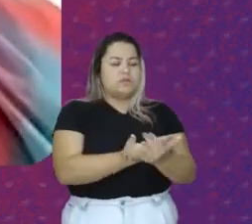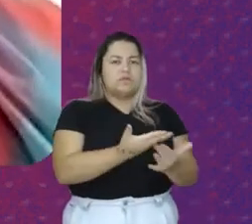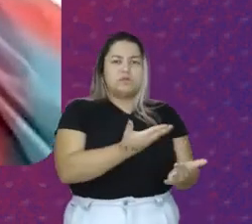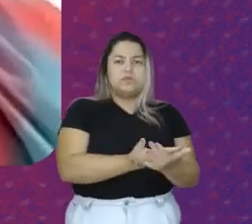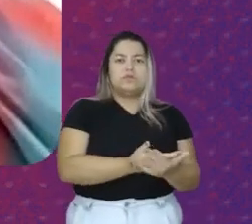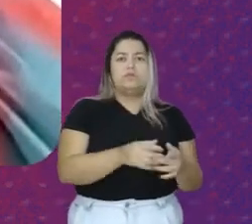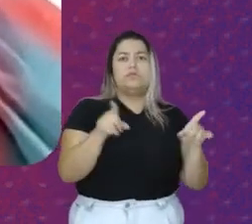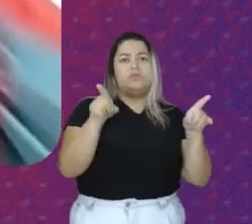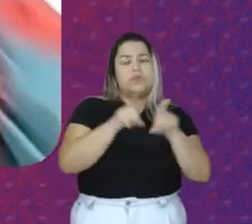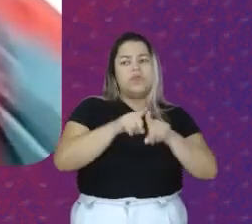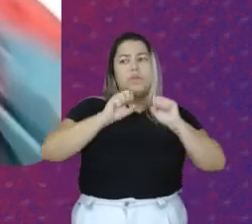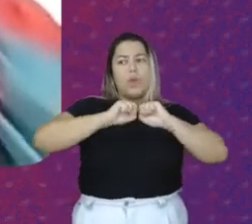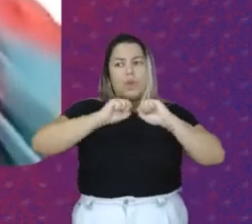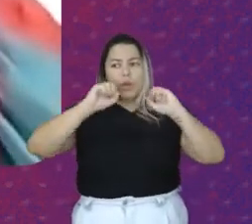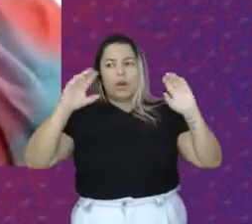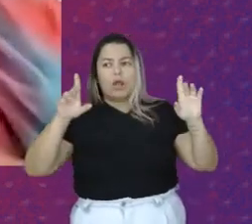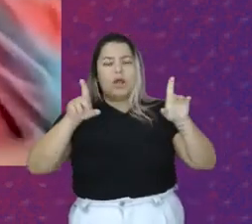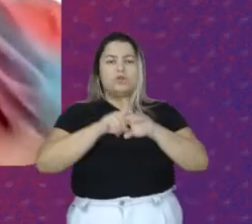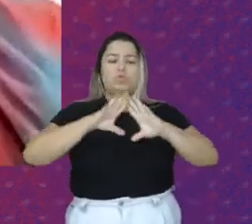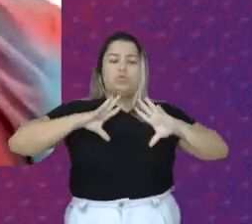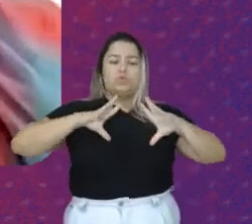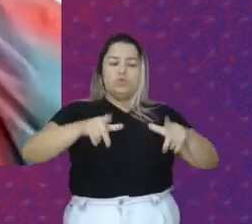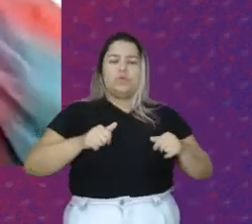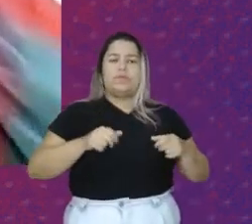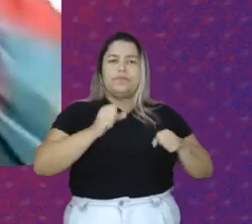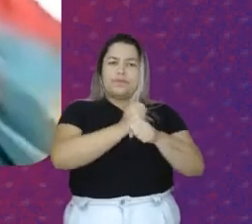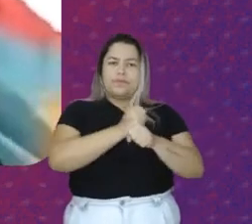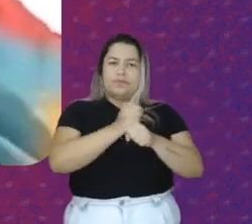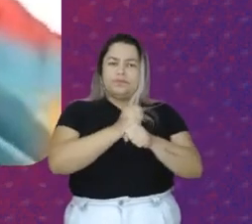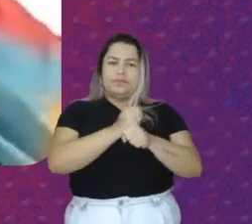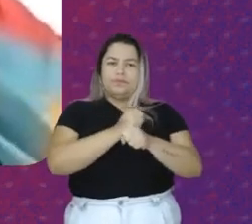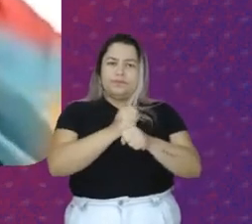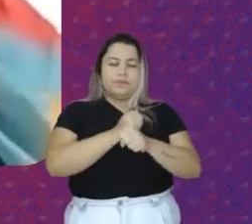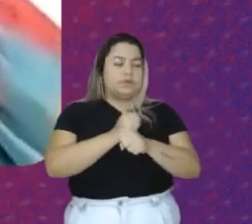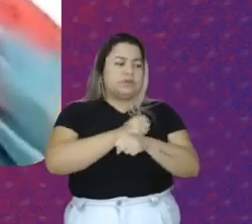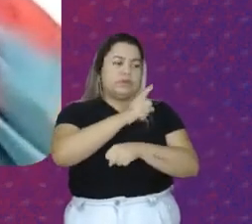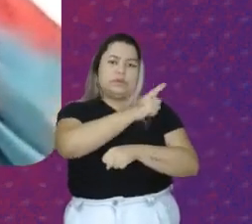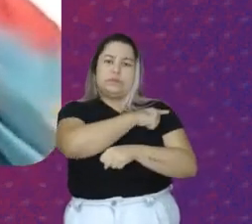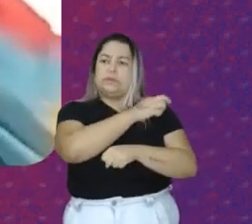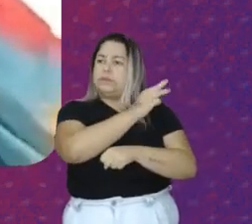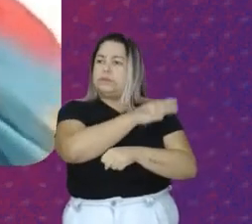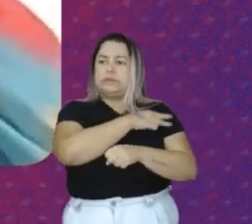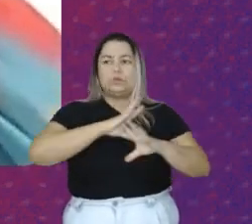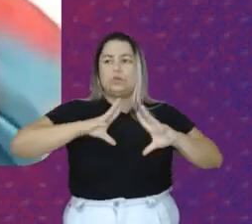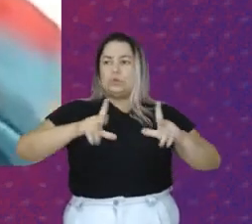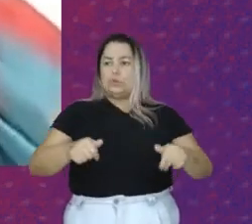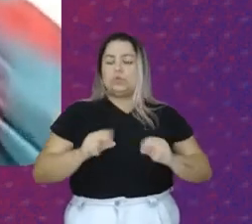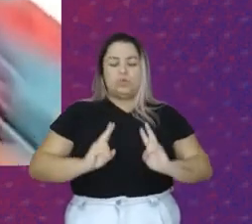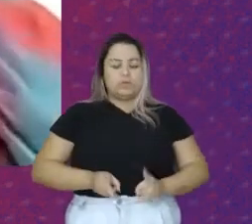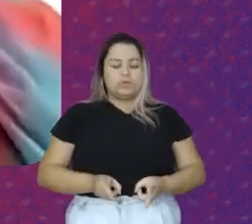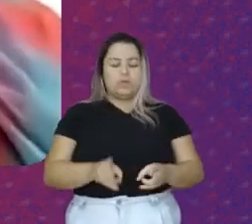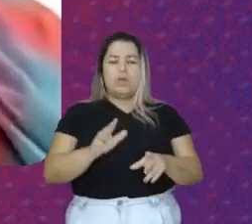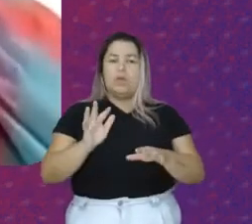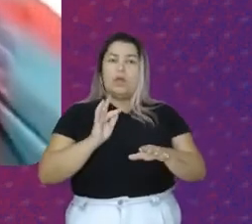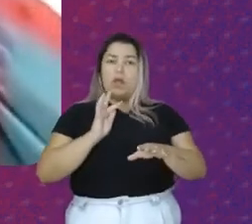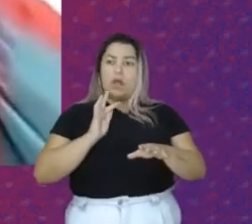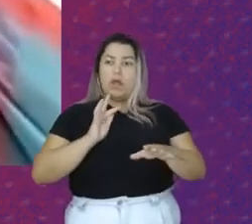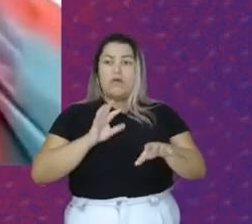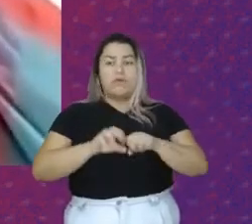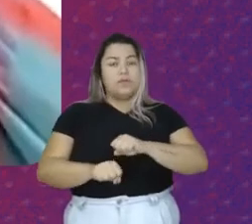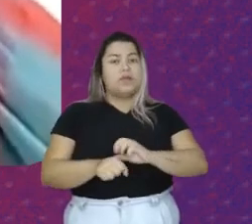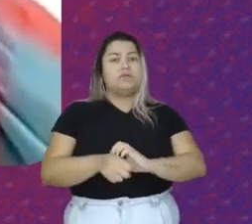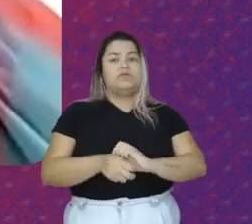forma transversal, em todos os anos, ciclos e séries. Se não tiver formação continuada de professores,